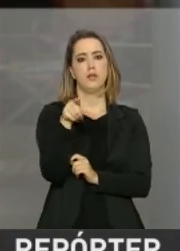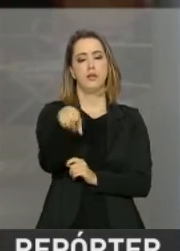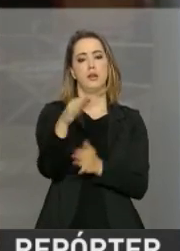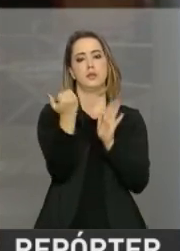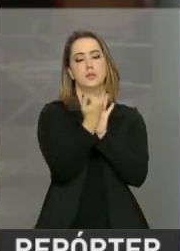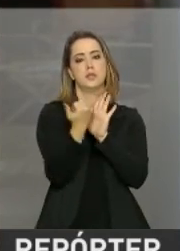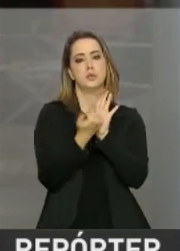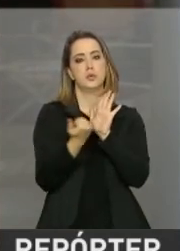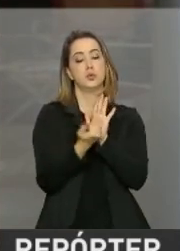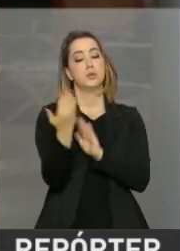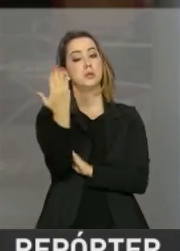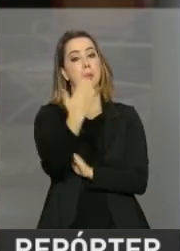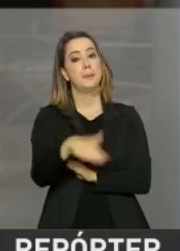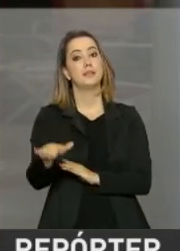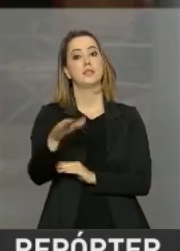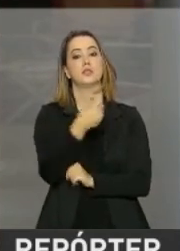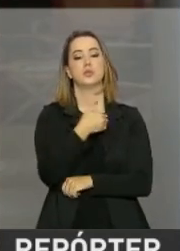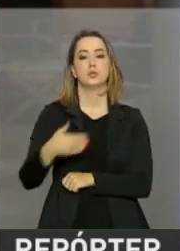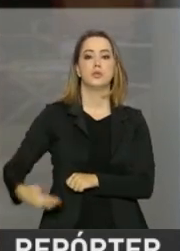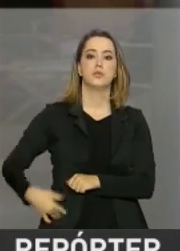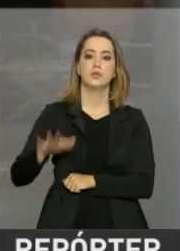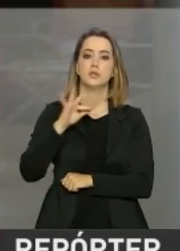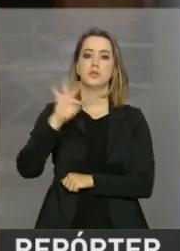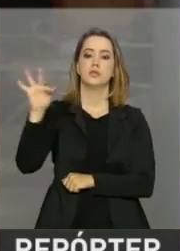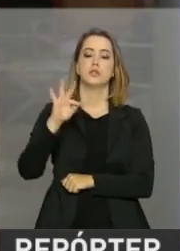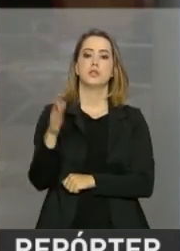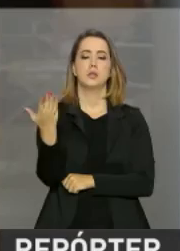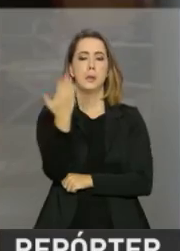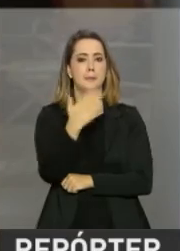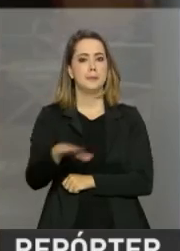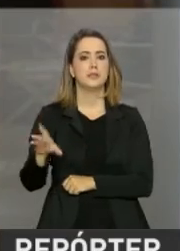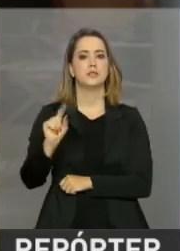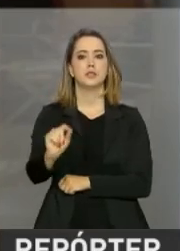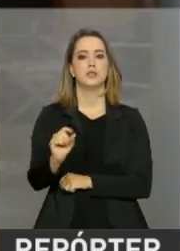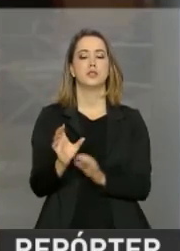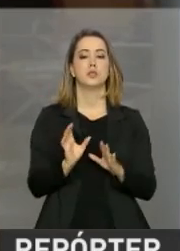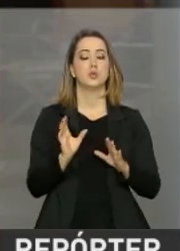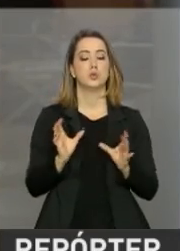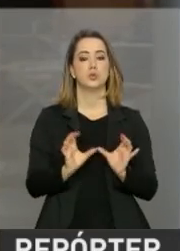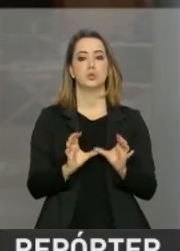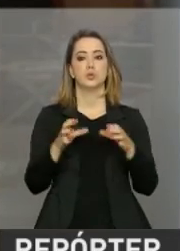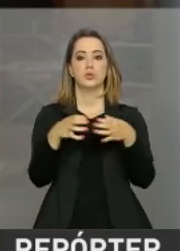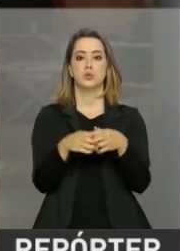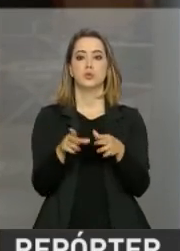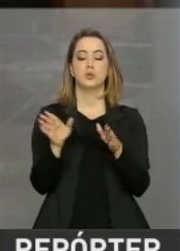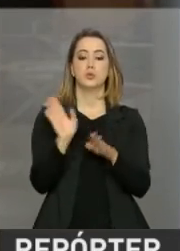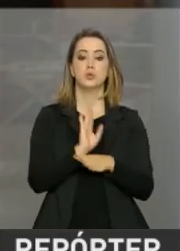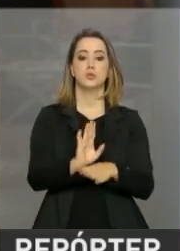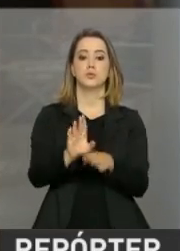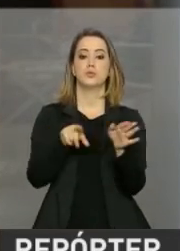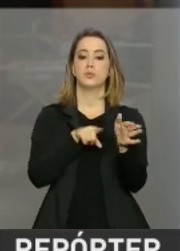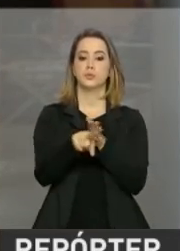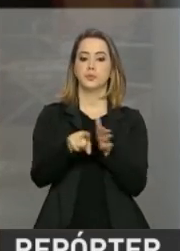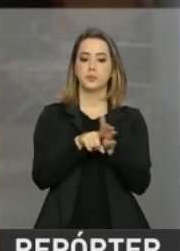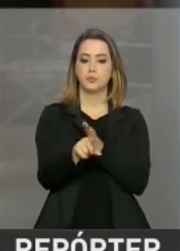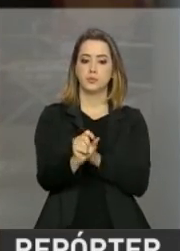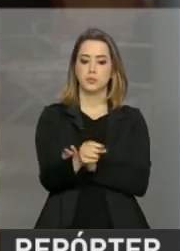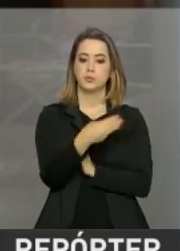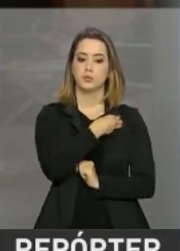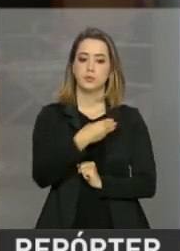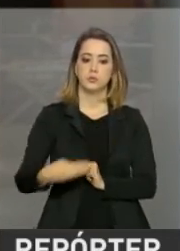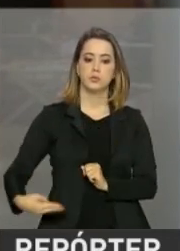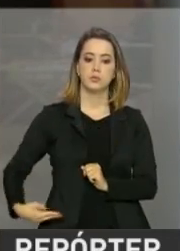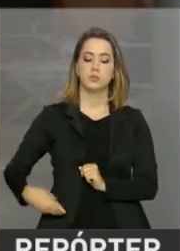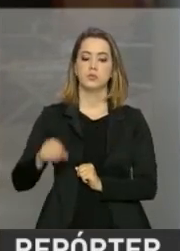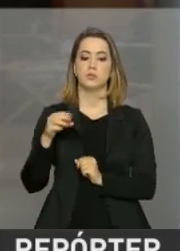do governo federal ea outra metade das fundações estaduais de amparo à pesquisa do ministério da fazenda liberou